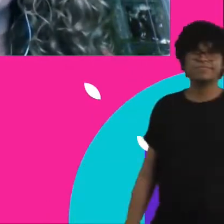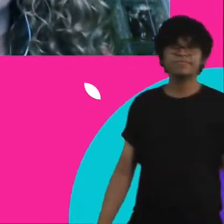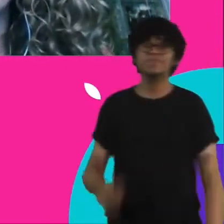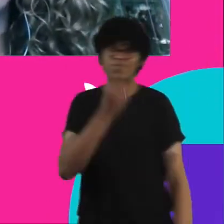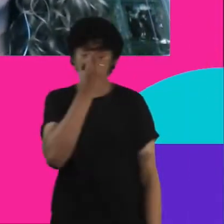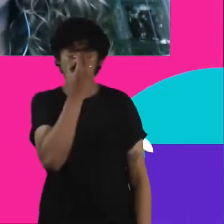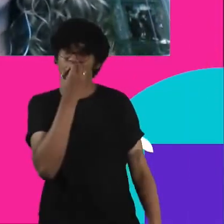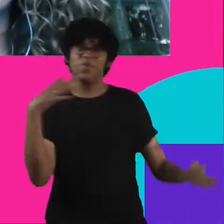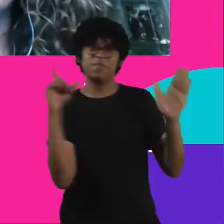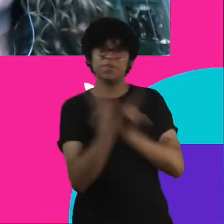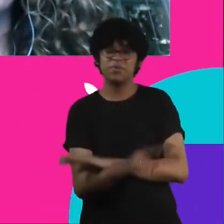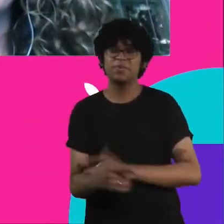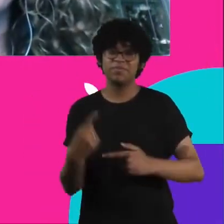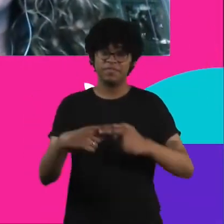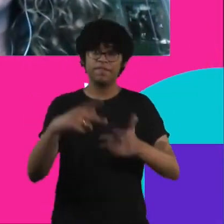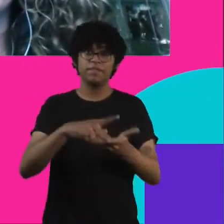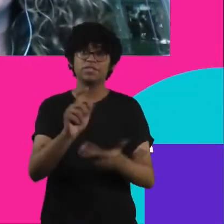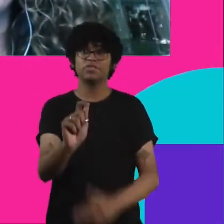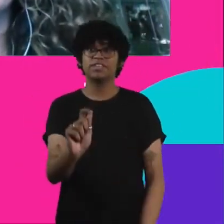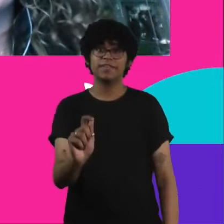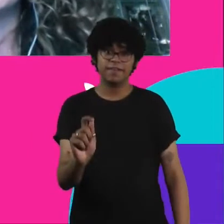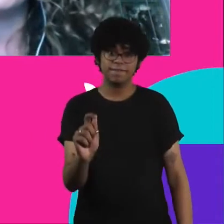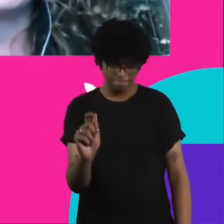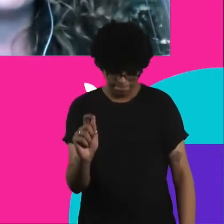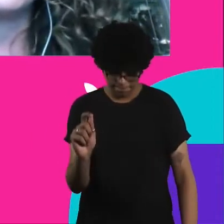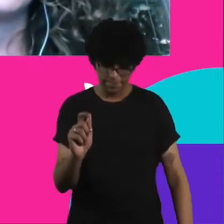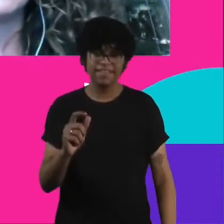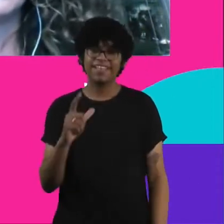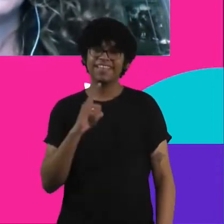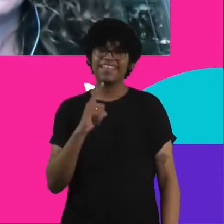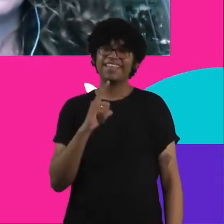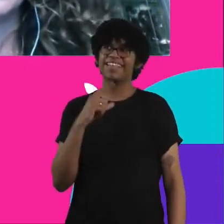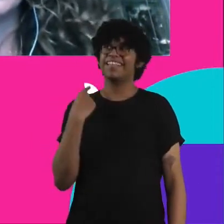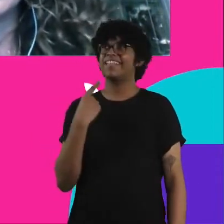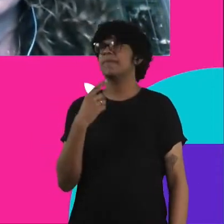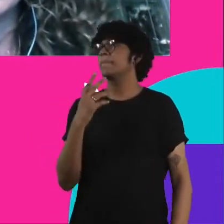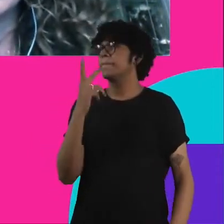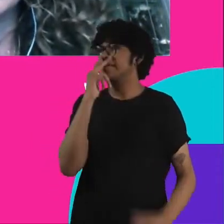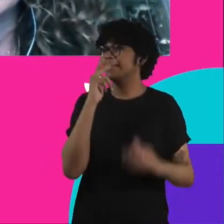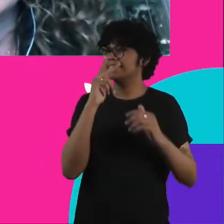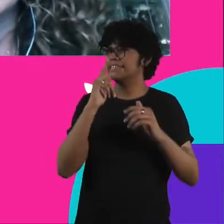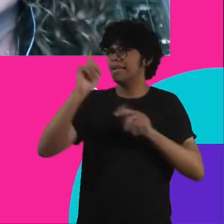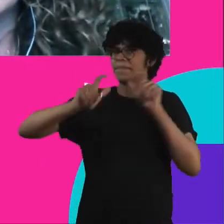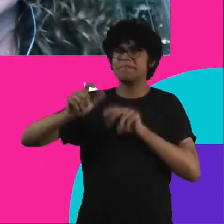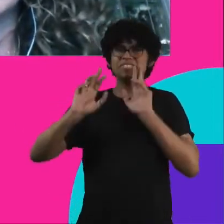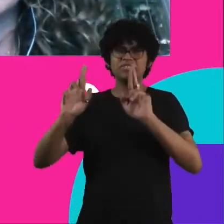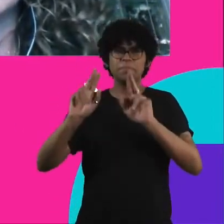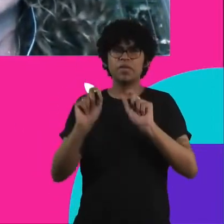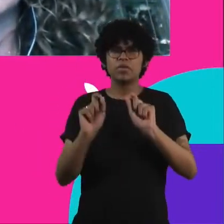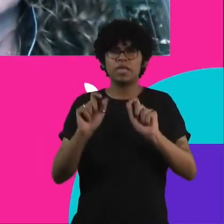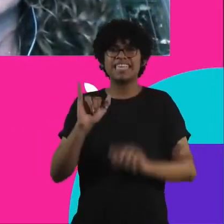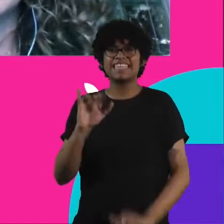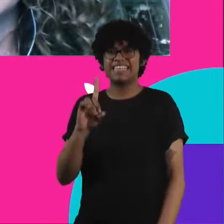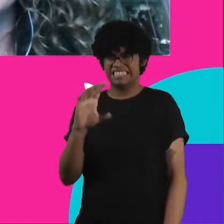a verdade é que tinha uma expectativa gerada por um instituto de pesquisa chamado